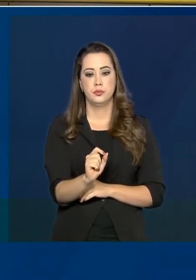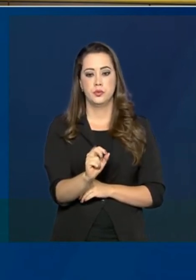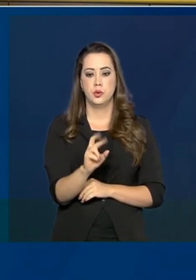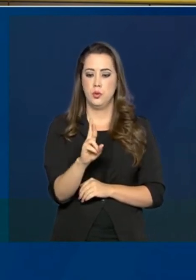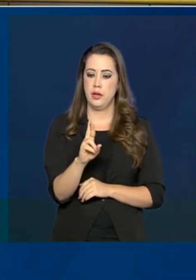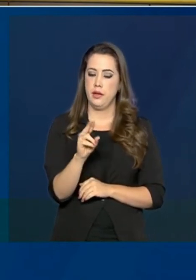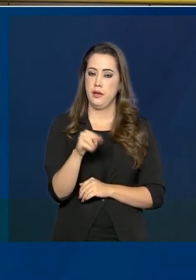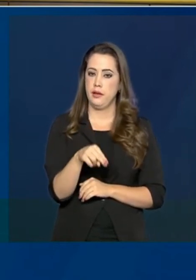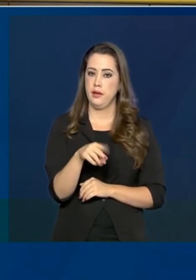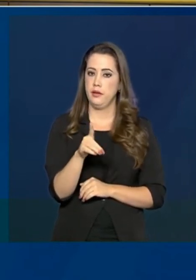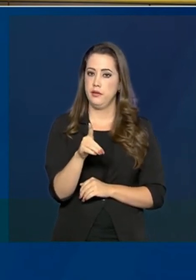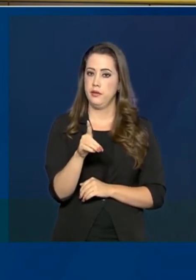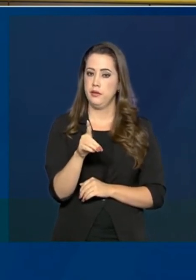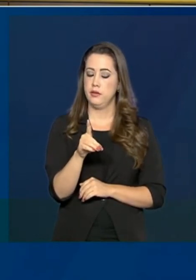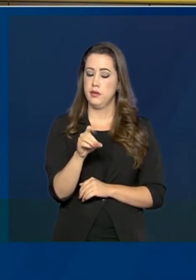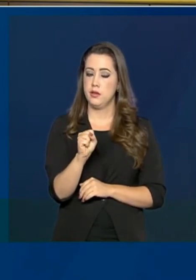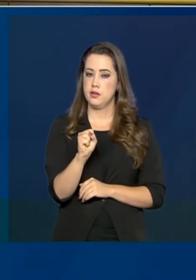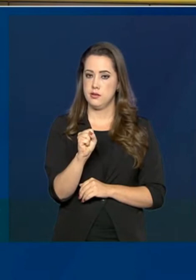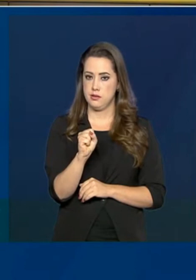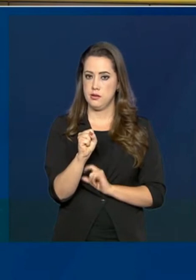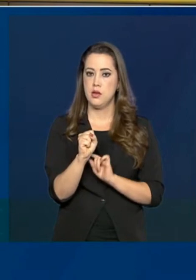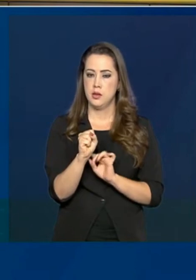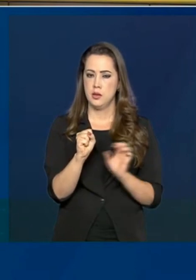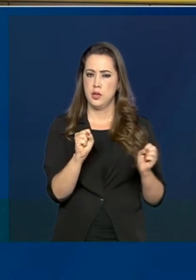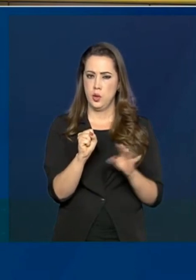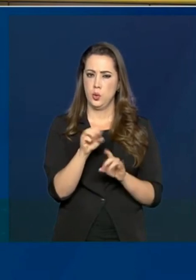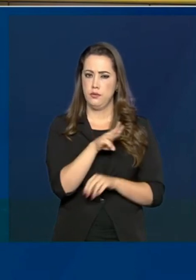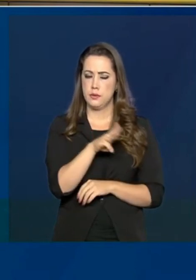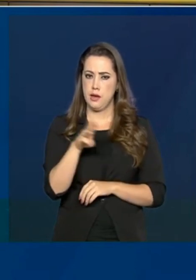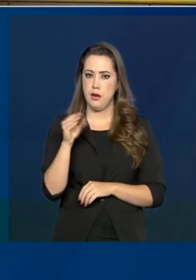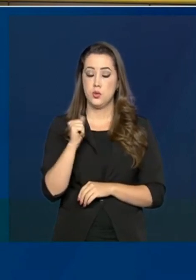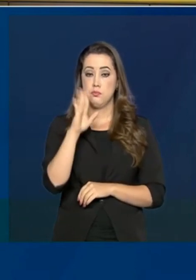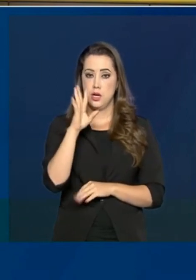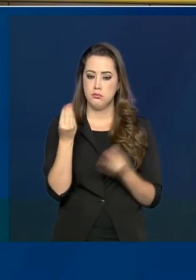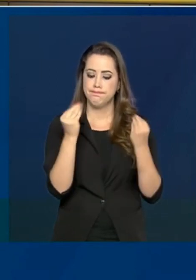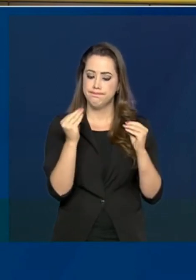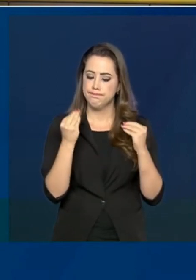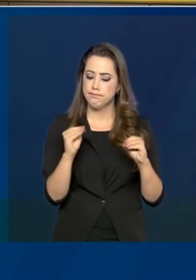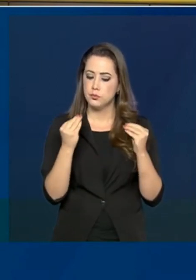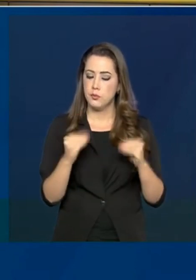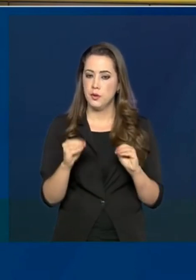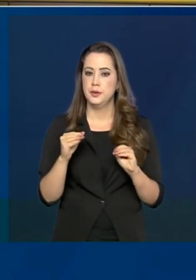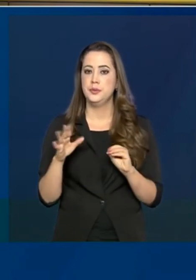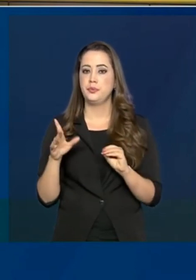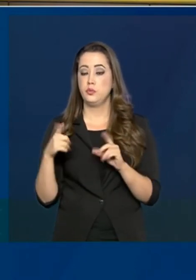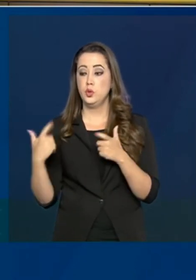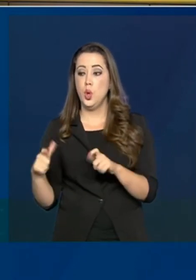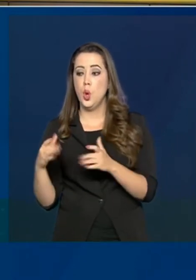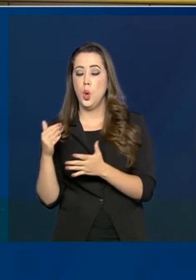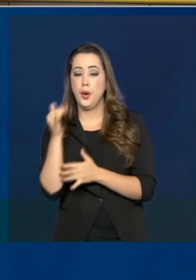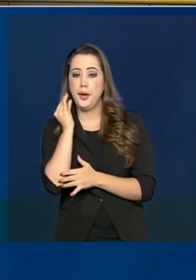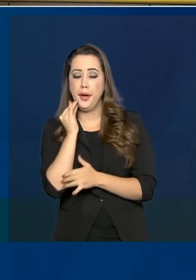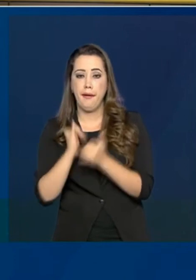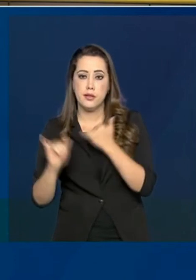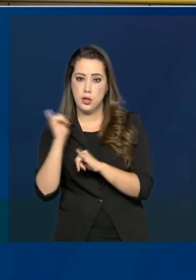RNDS, que estamos agora numa fase de implementação e de cada vez mais laboratórios sendo credenciados, só para